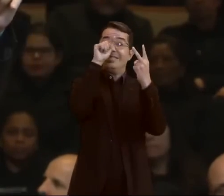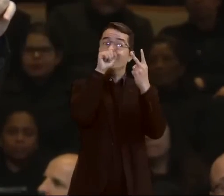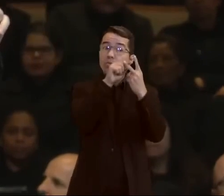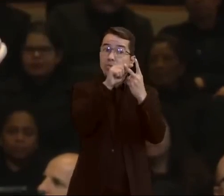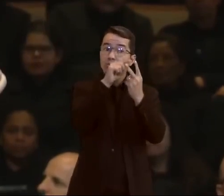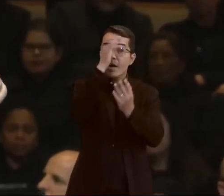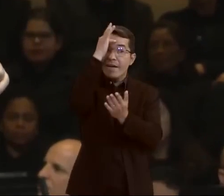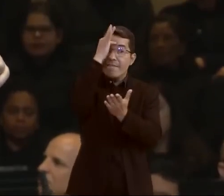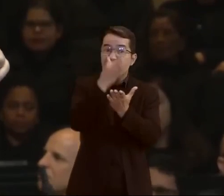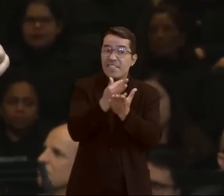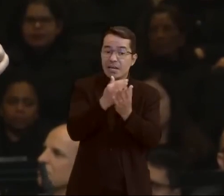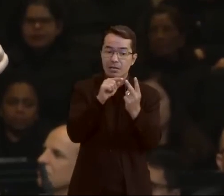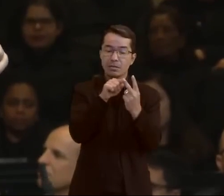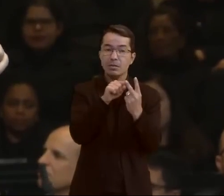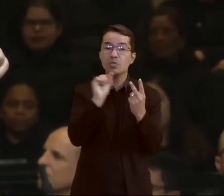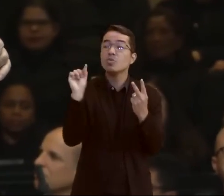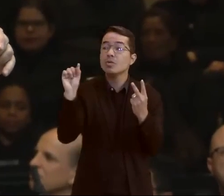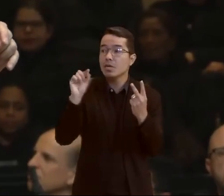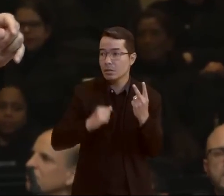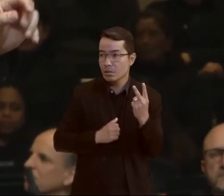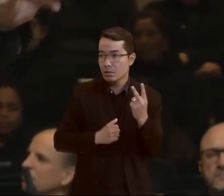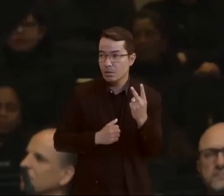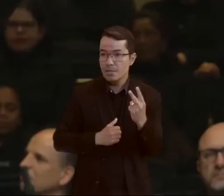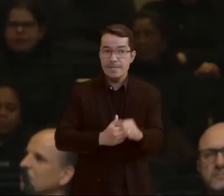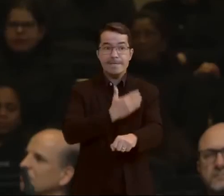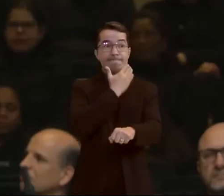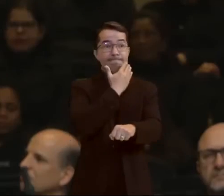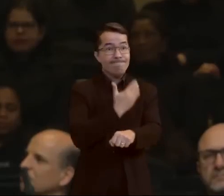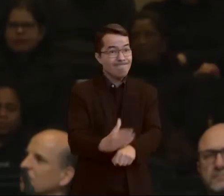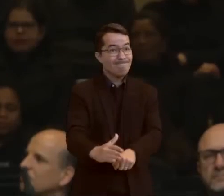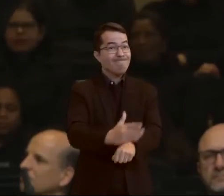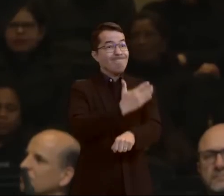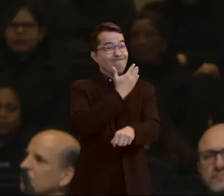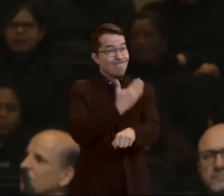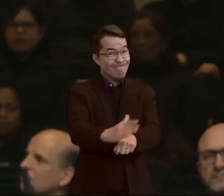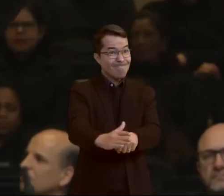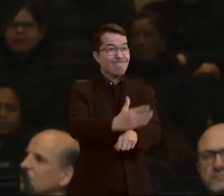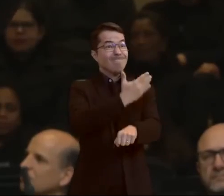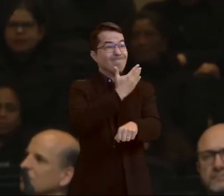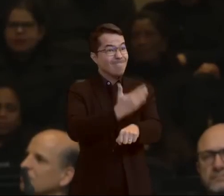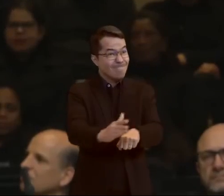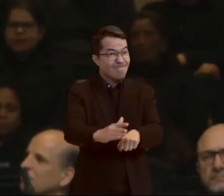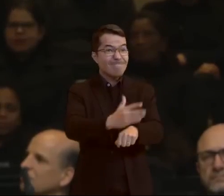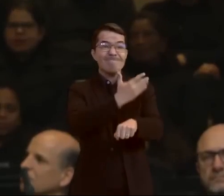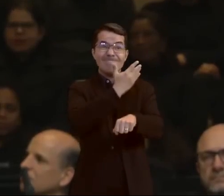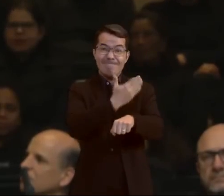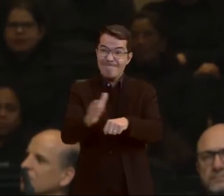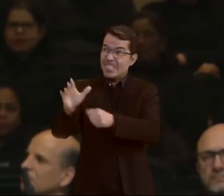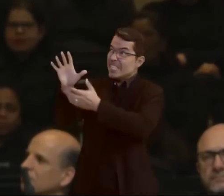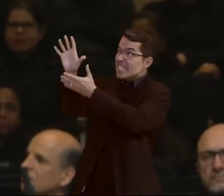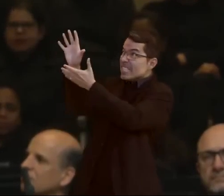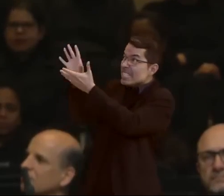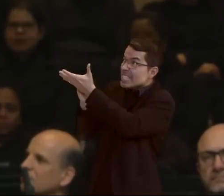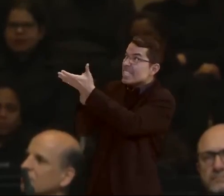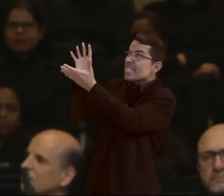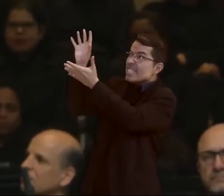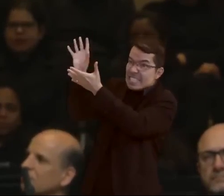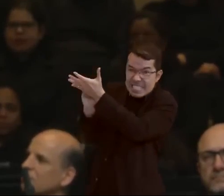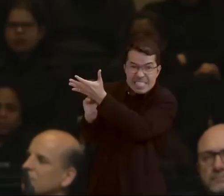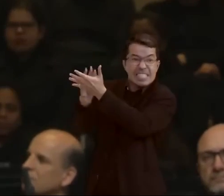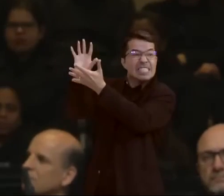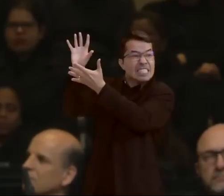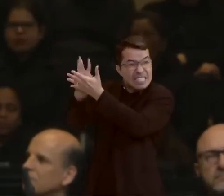fé prática. É quando os valores do reino, quando a palavra de